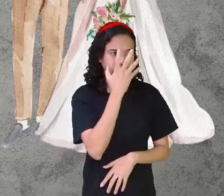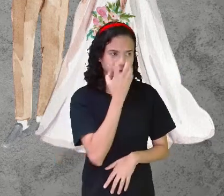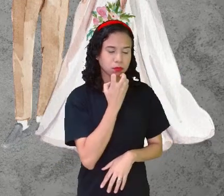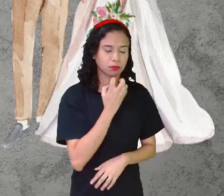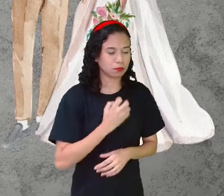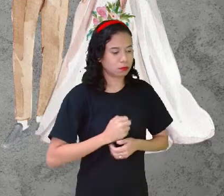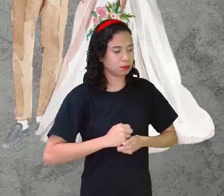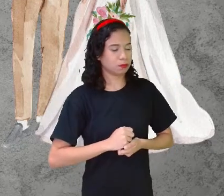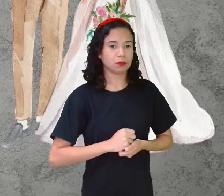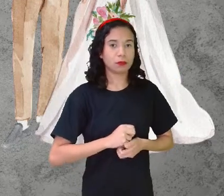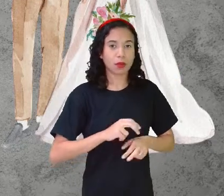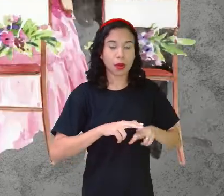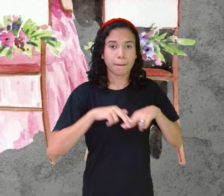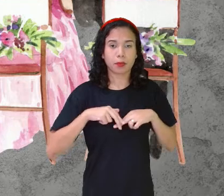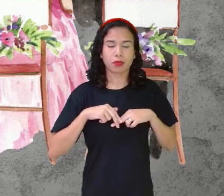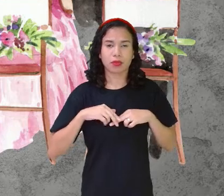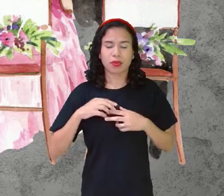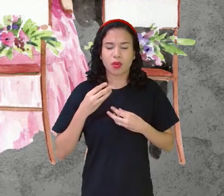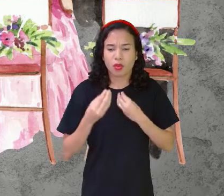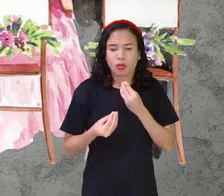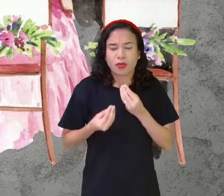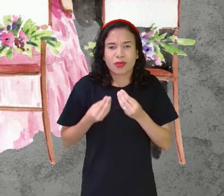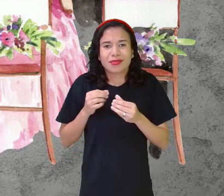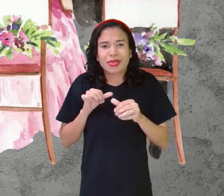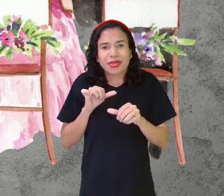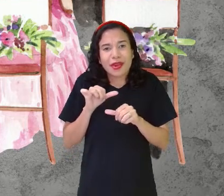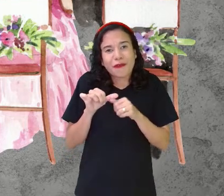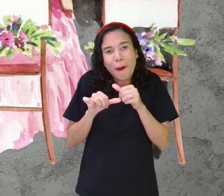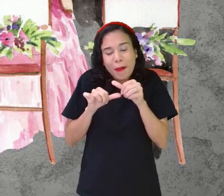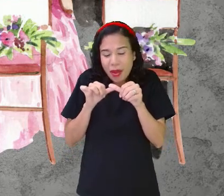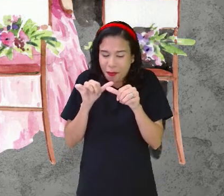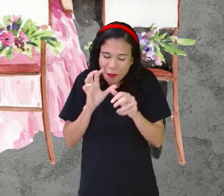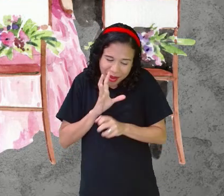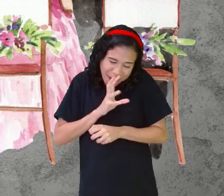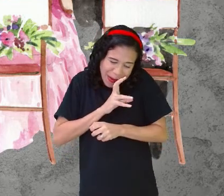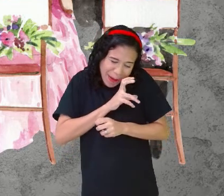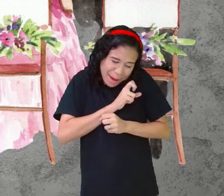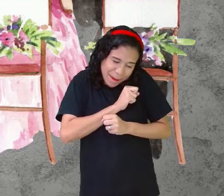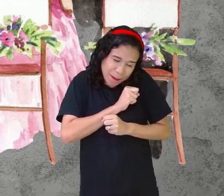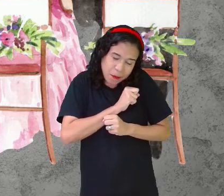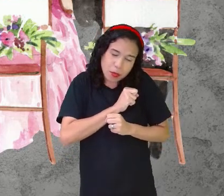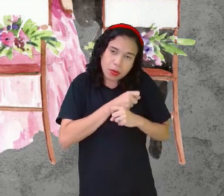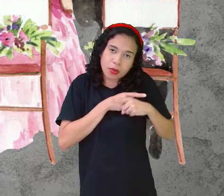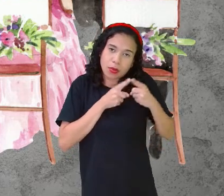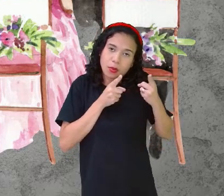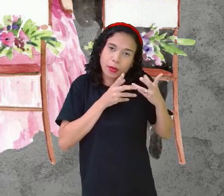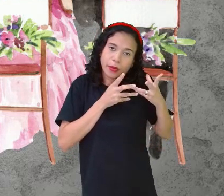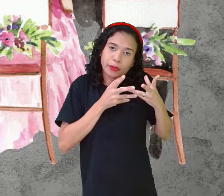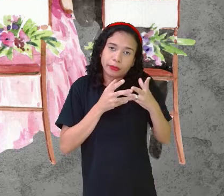fechado e logo ele foi transformando aquela lua de mel num longo e